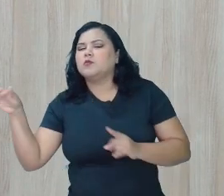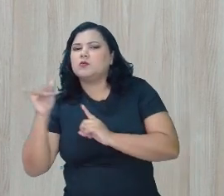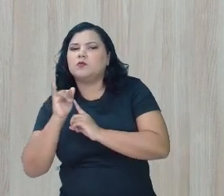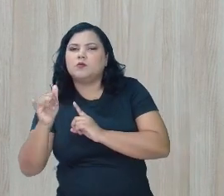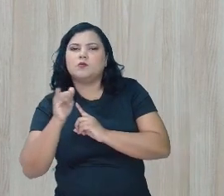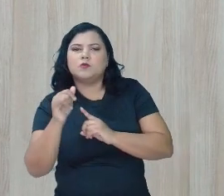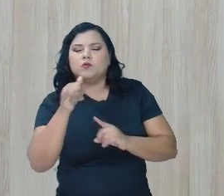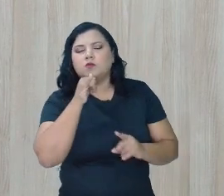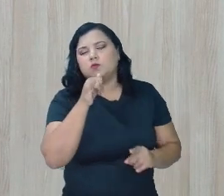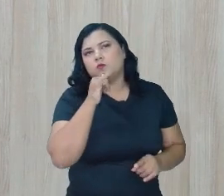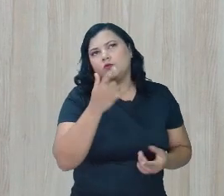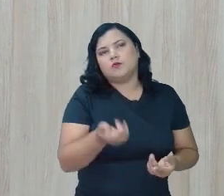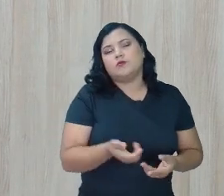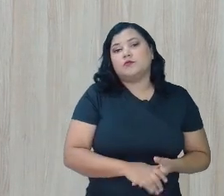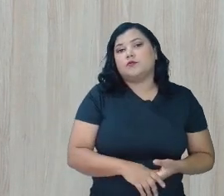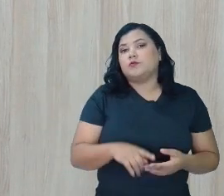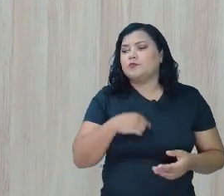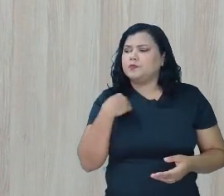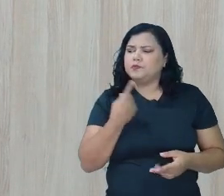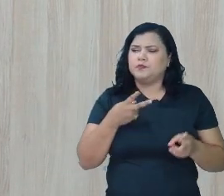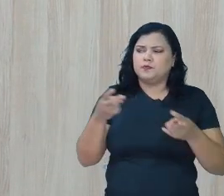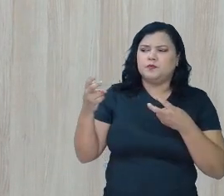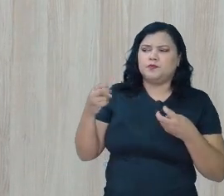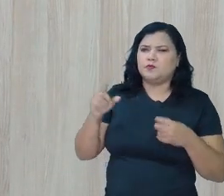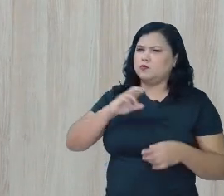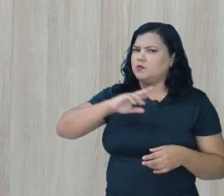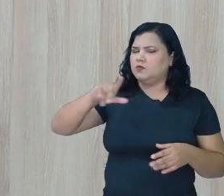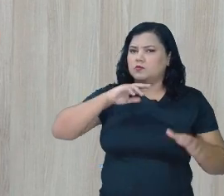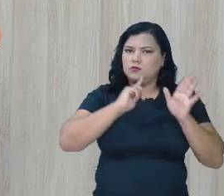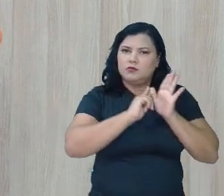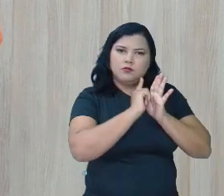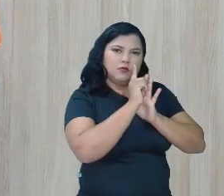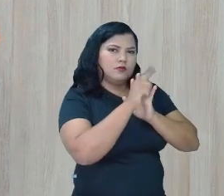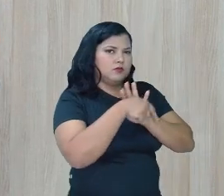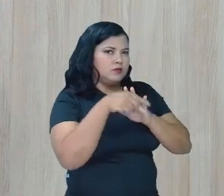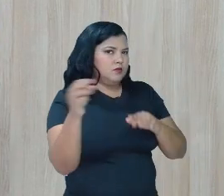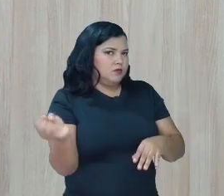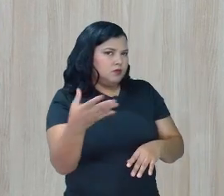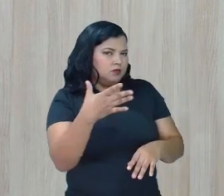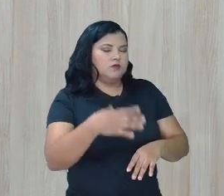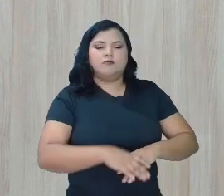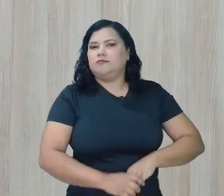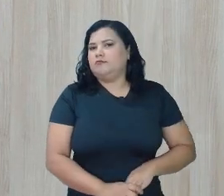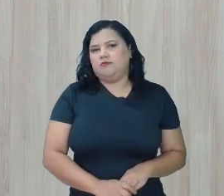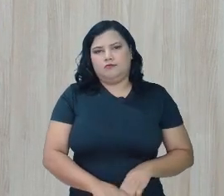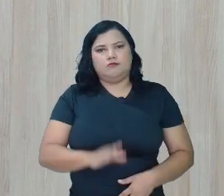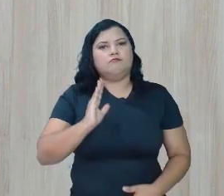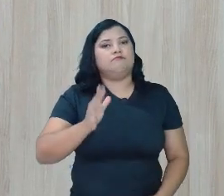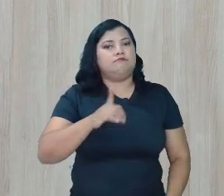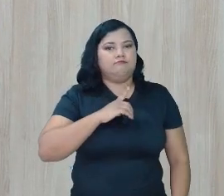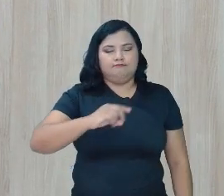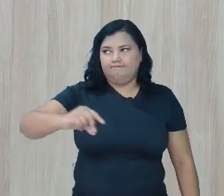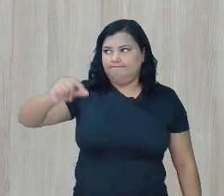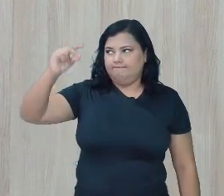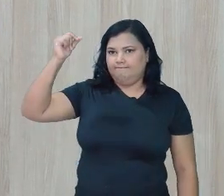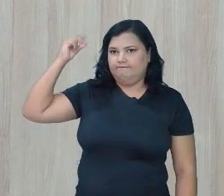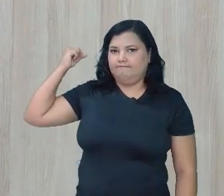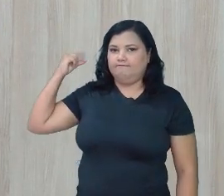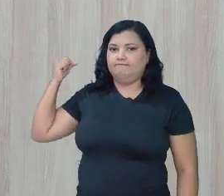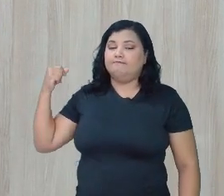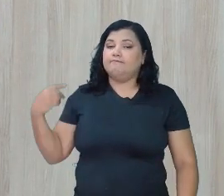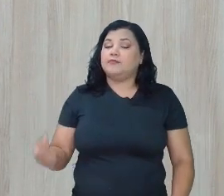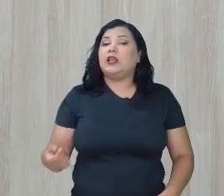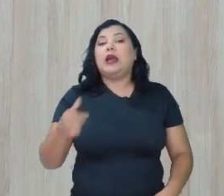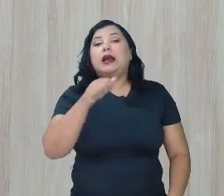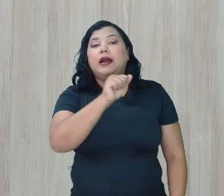narrativas, como fábula, nós percebemos que não é um gênero novo, é um gênero que já existia antes de Cristo.